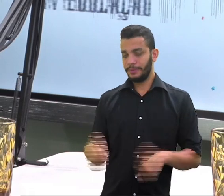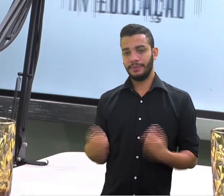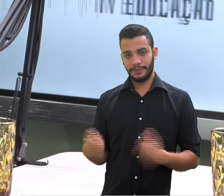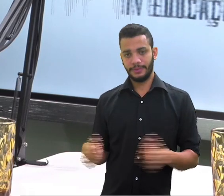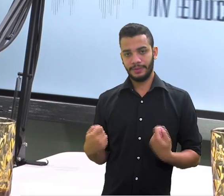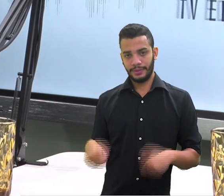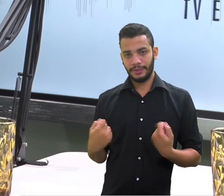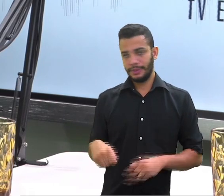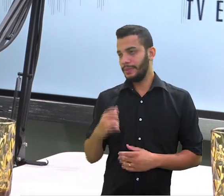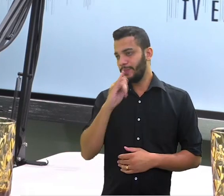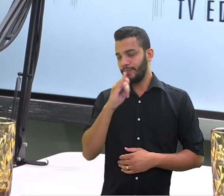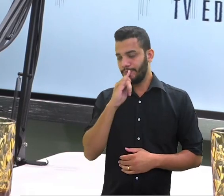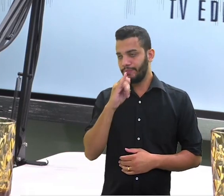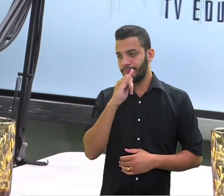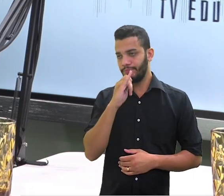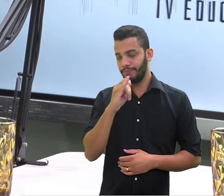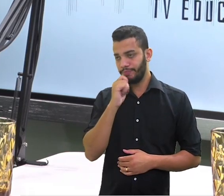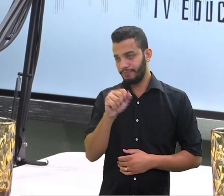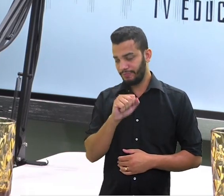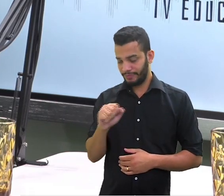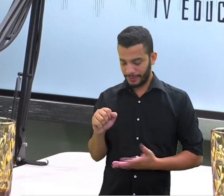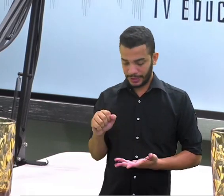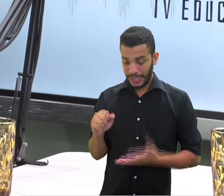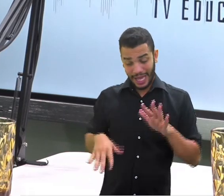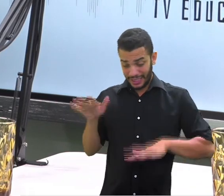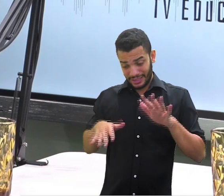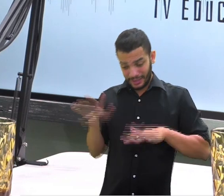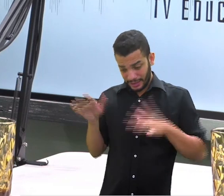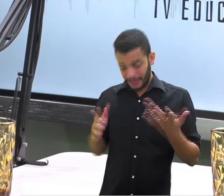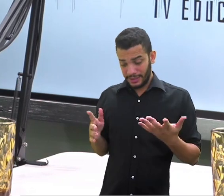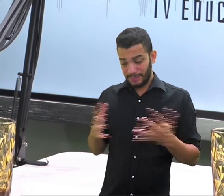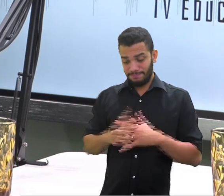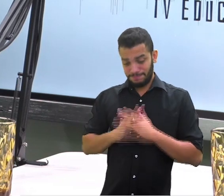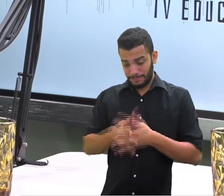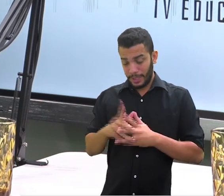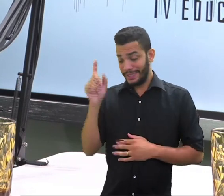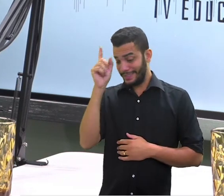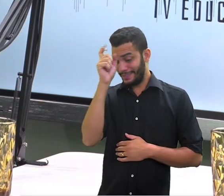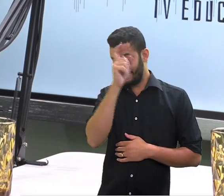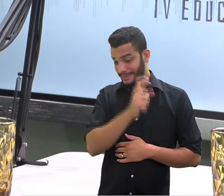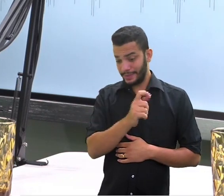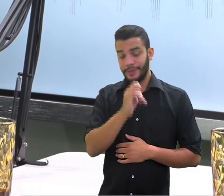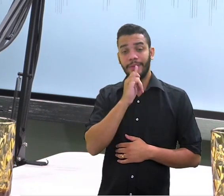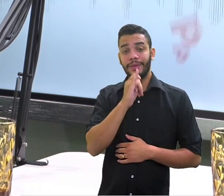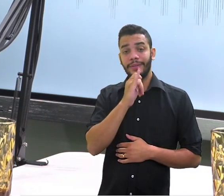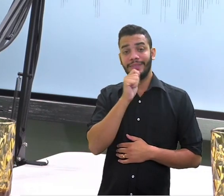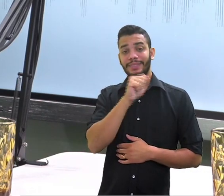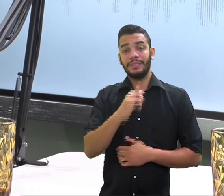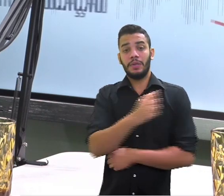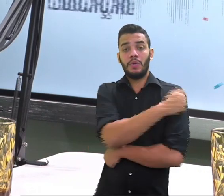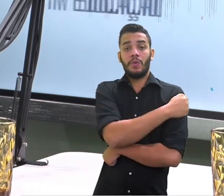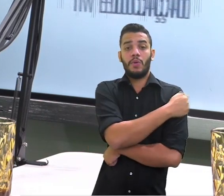repressão, ela é cara, ela causa um impacto, muitas vezes. Por mais que o aluno agrediu um professor,